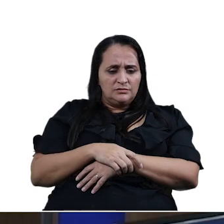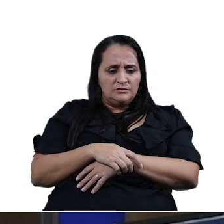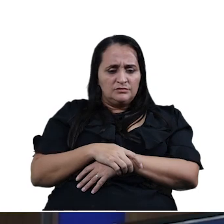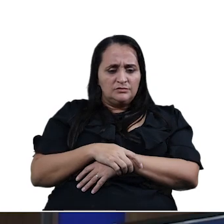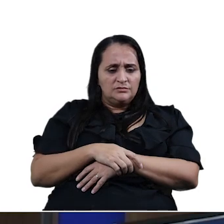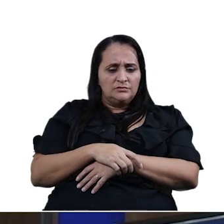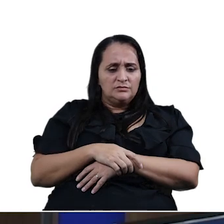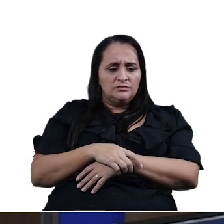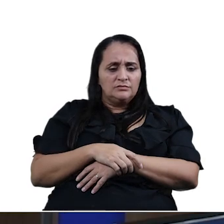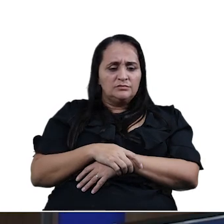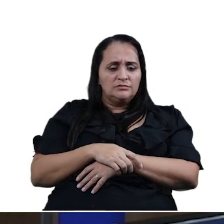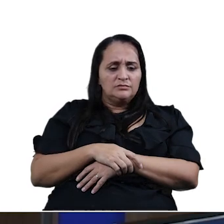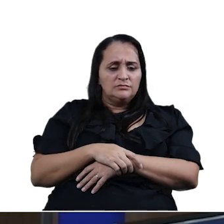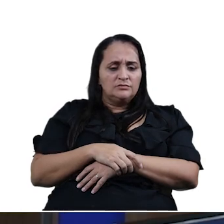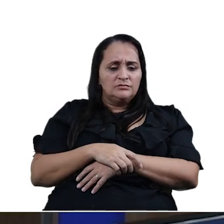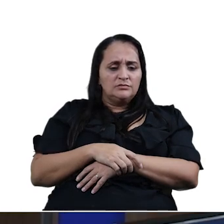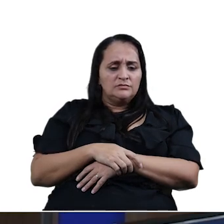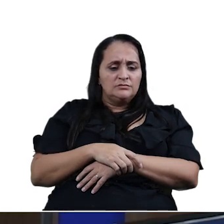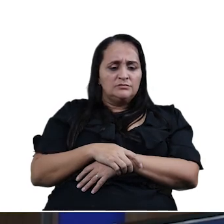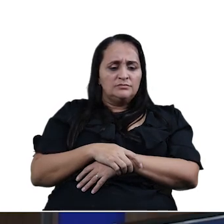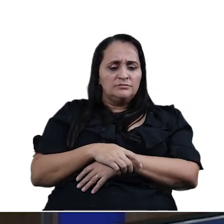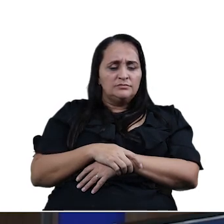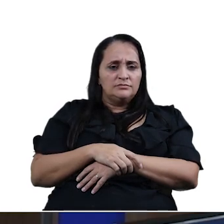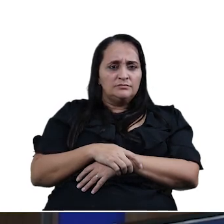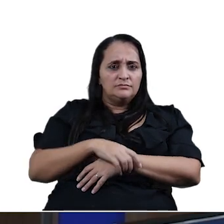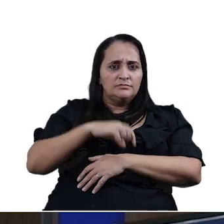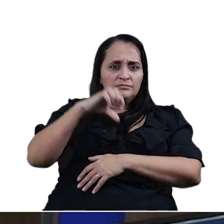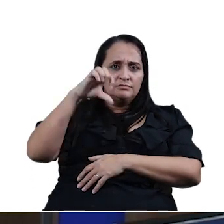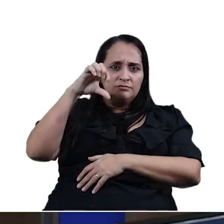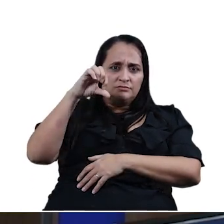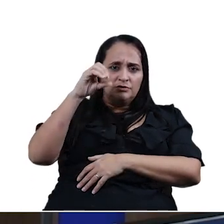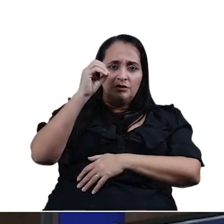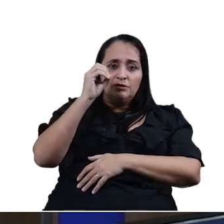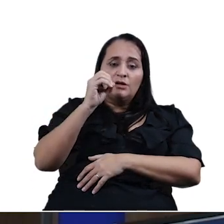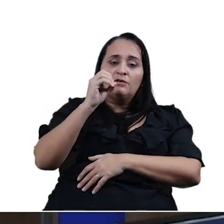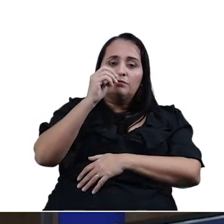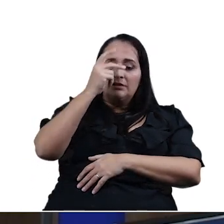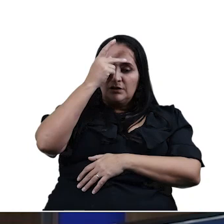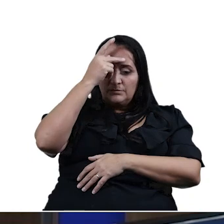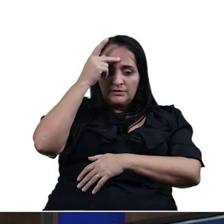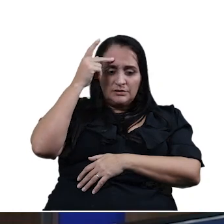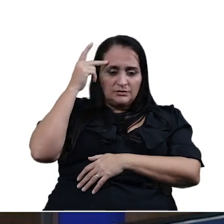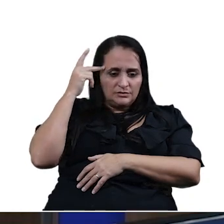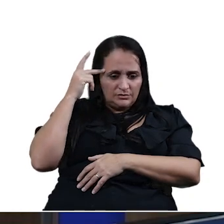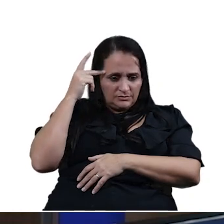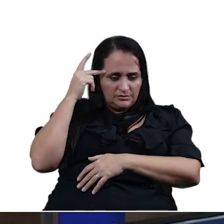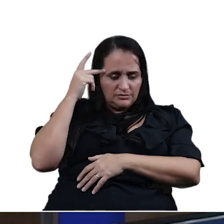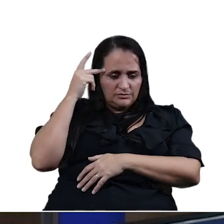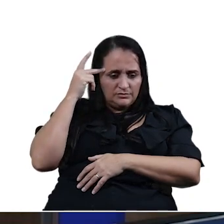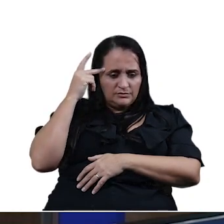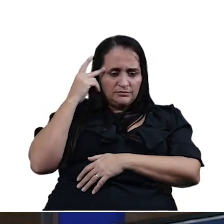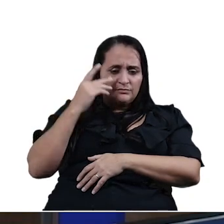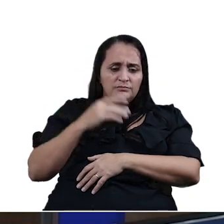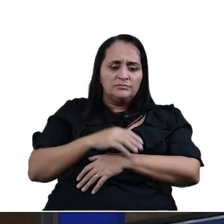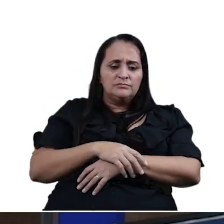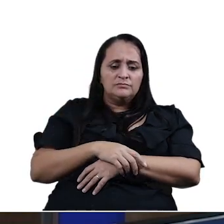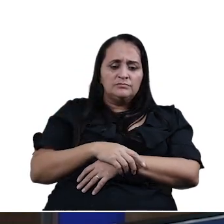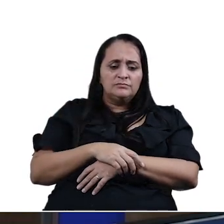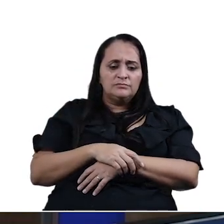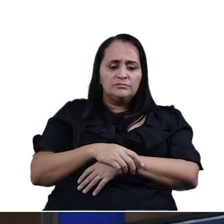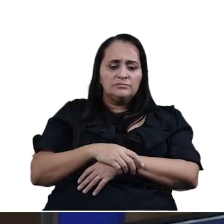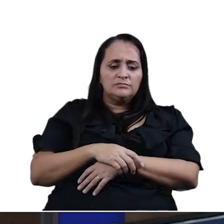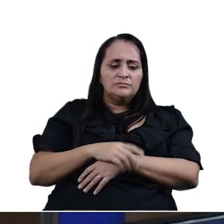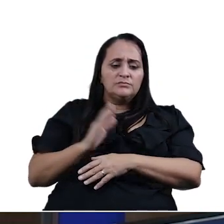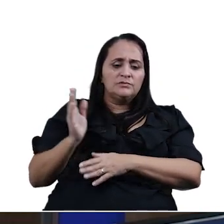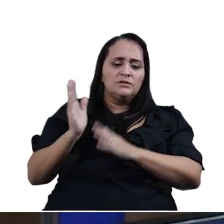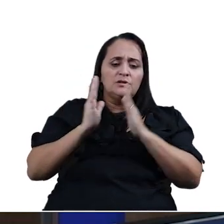dezenas estava cheio, tinha 90 hóspedes naquele quarto das dezenas.